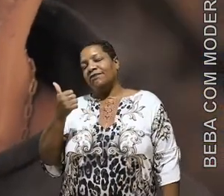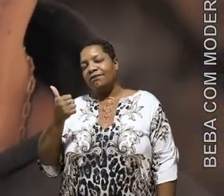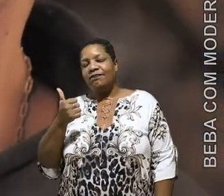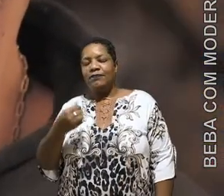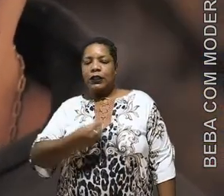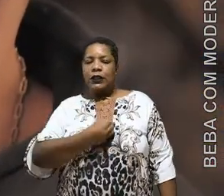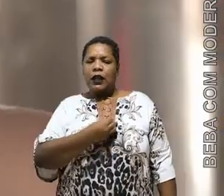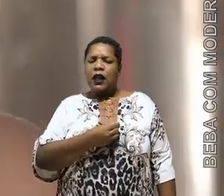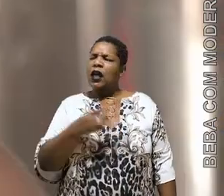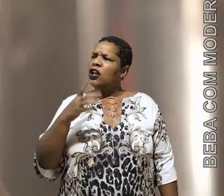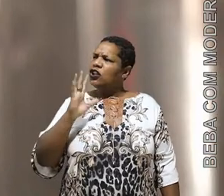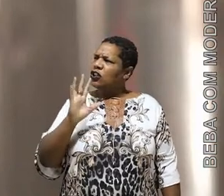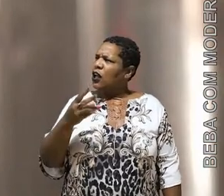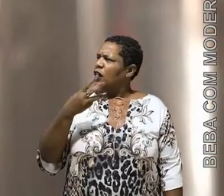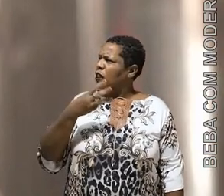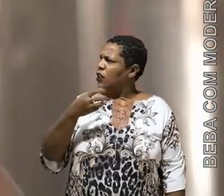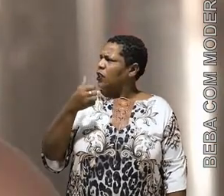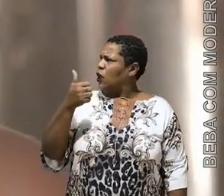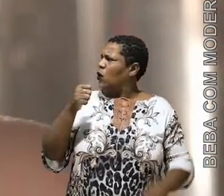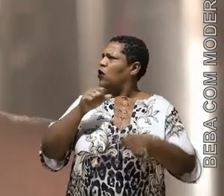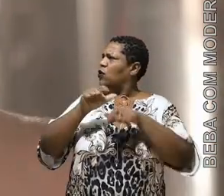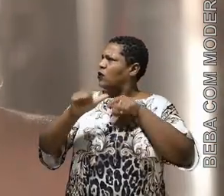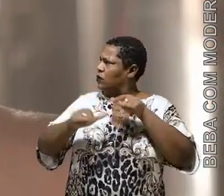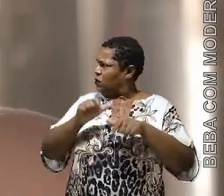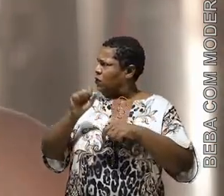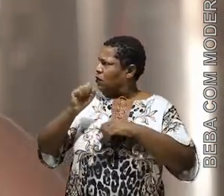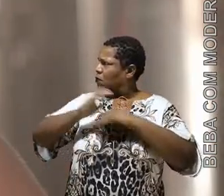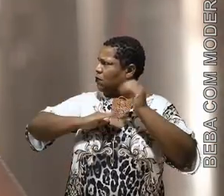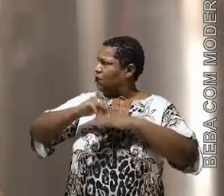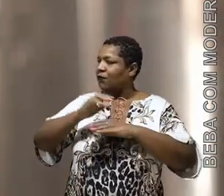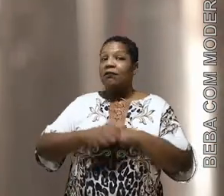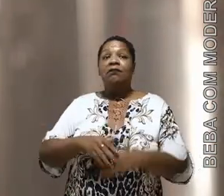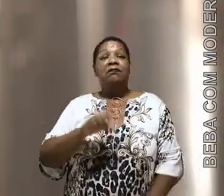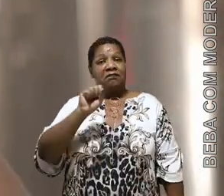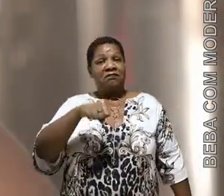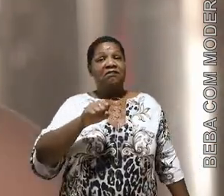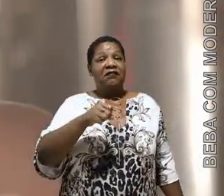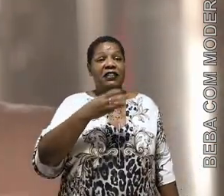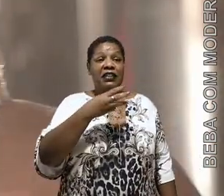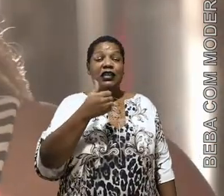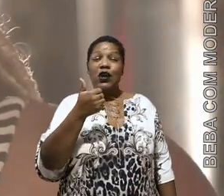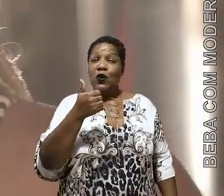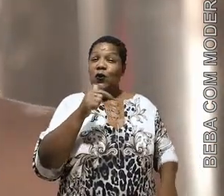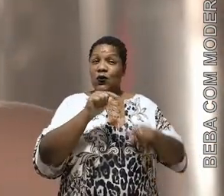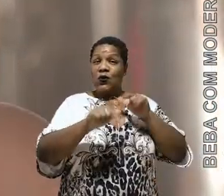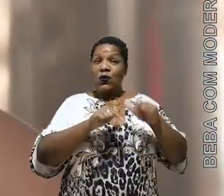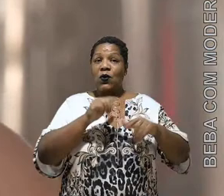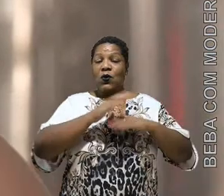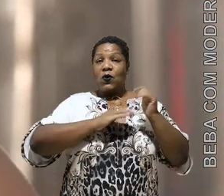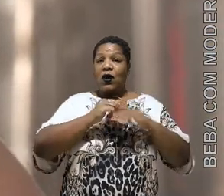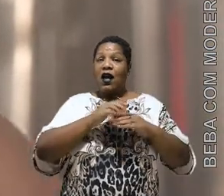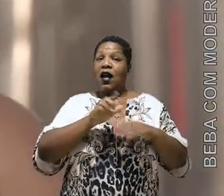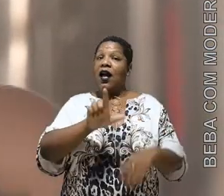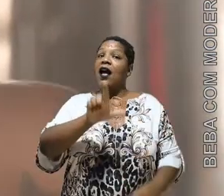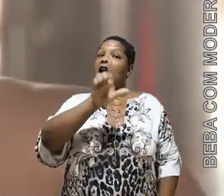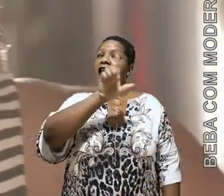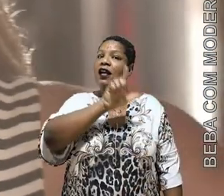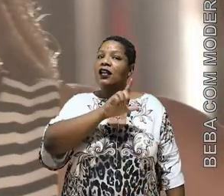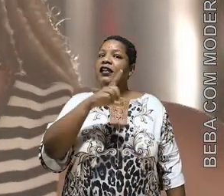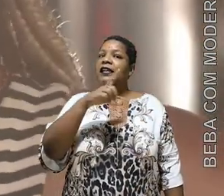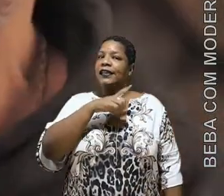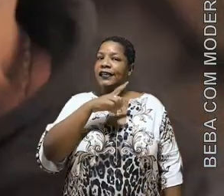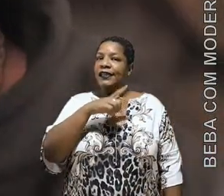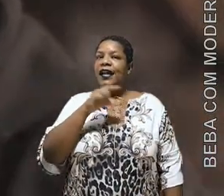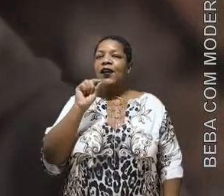Rua nós somos Rua exatamente pô é uma satisfação para gente só presença aqui agora que você tá completando 31 anos de